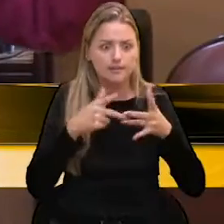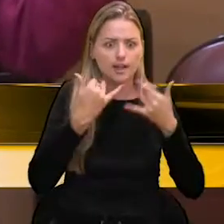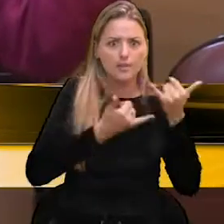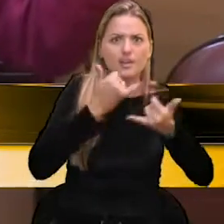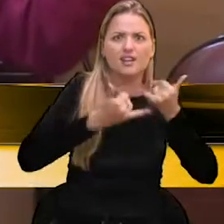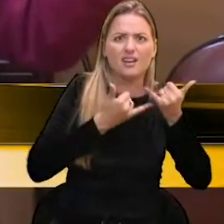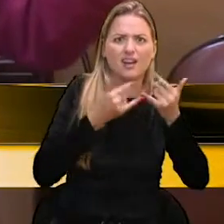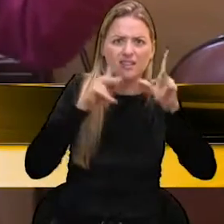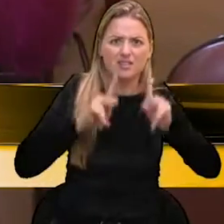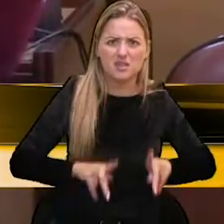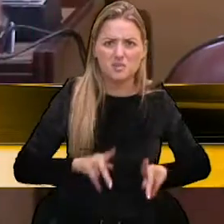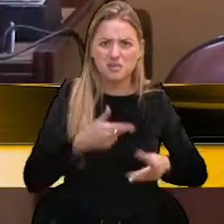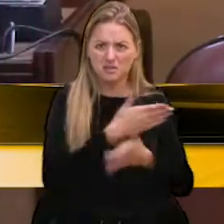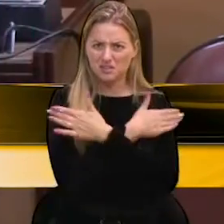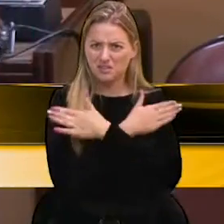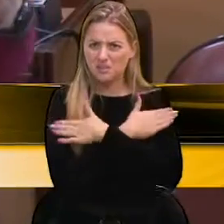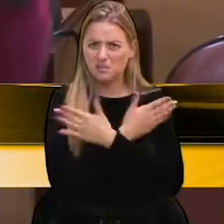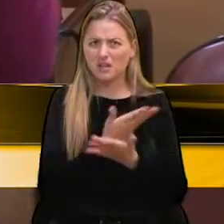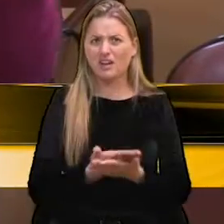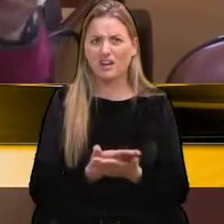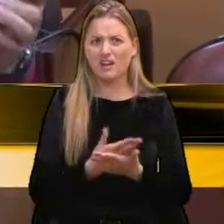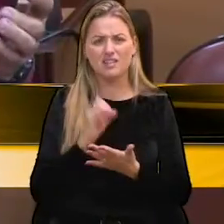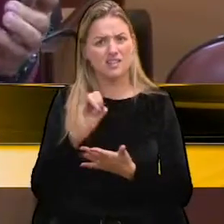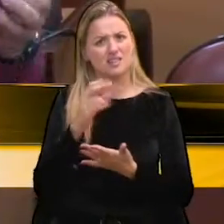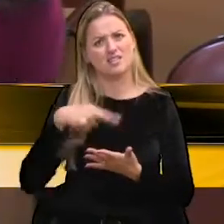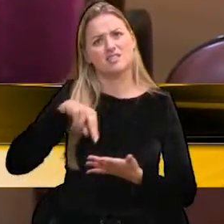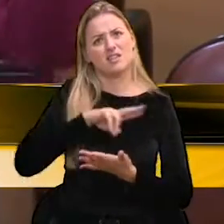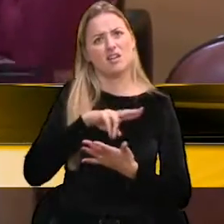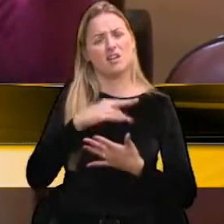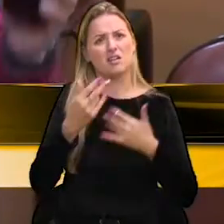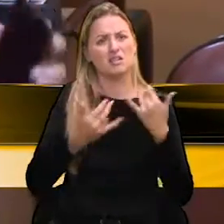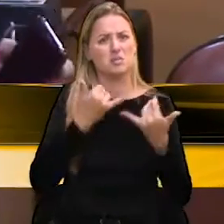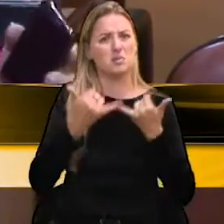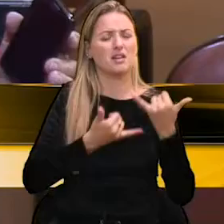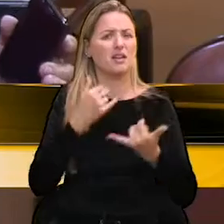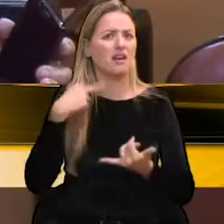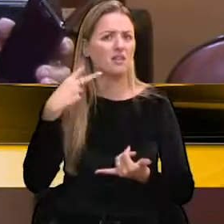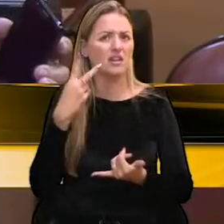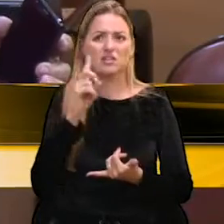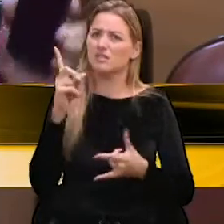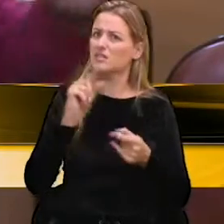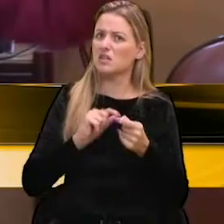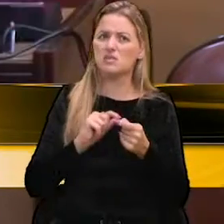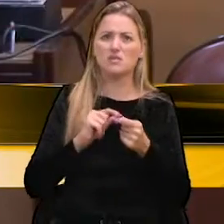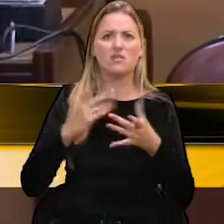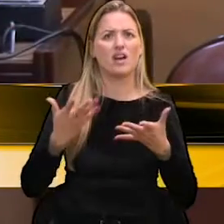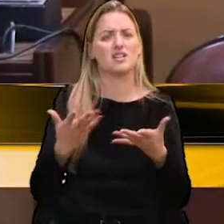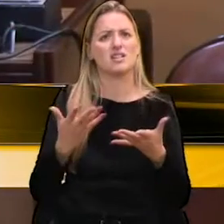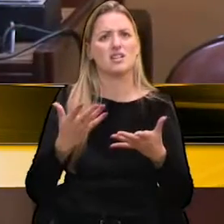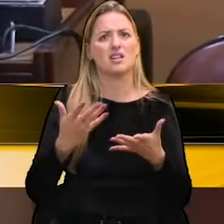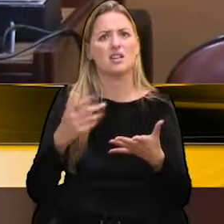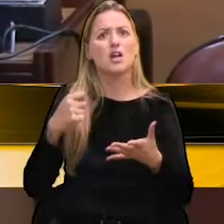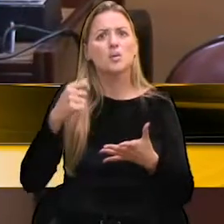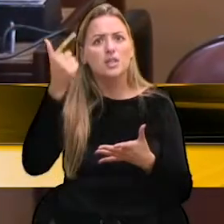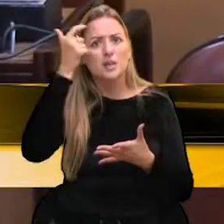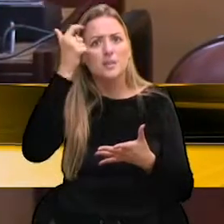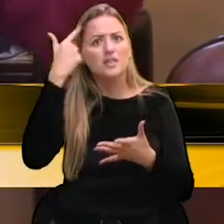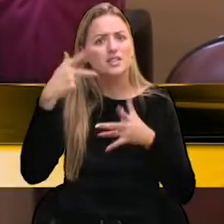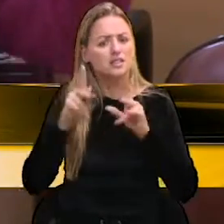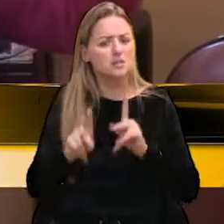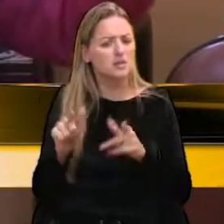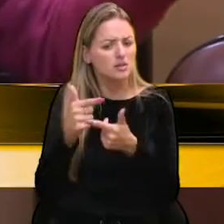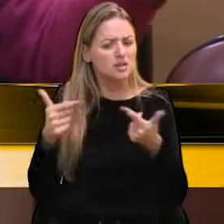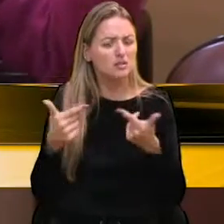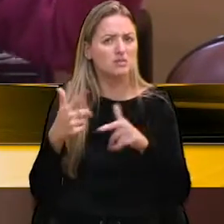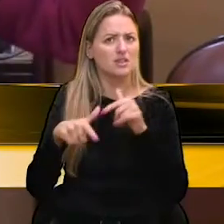estão desempregadas. Se de repente foi com nós, então, de brincadeira, brincadeira desse tipo não se faz. Tem que se colocar no lado desse cidadão